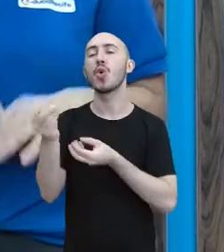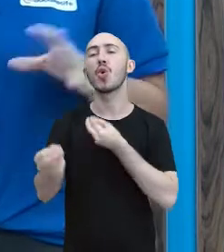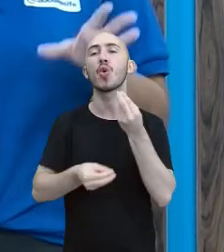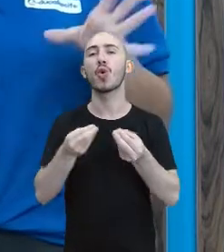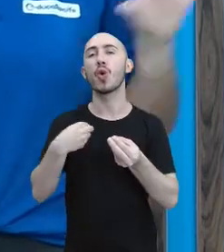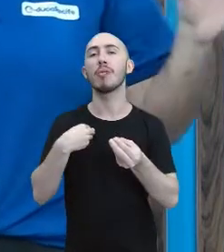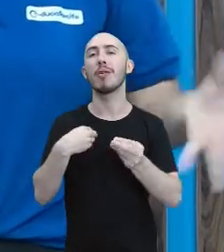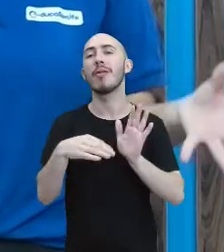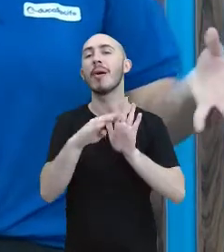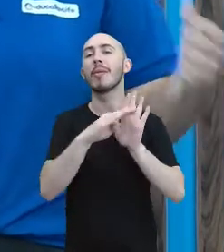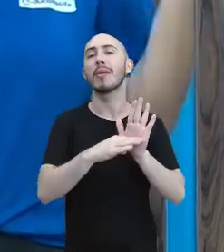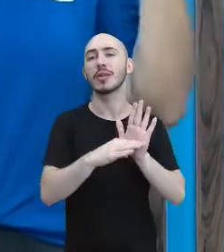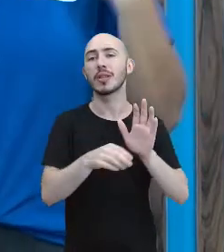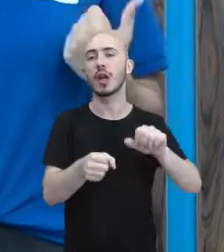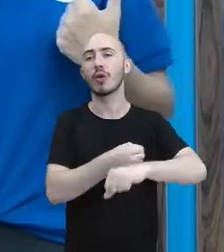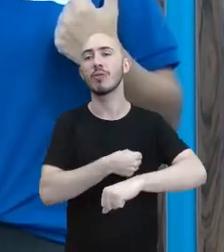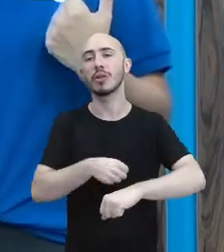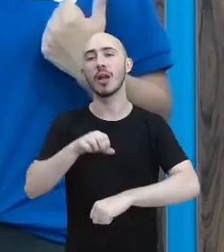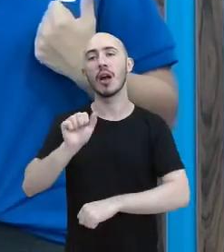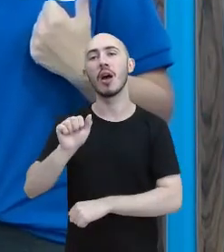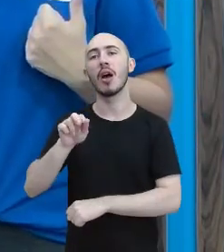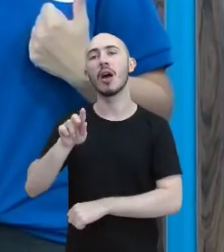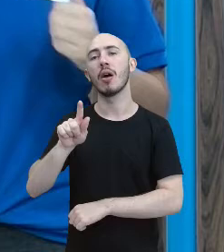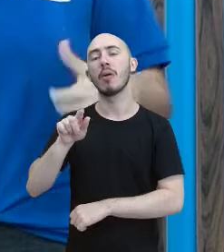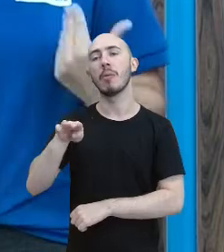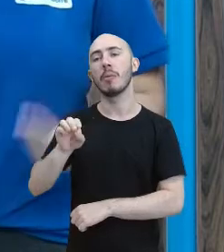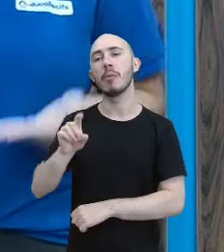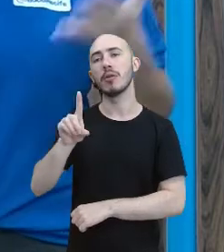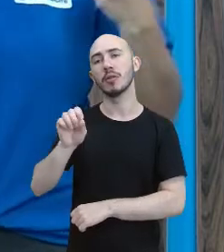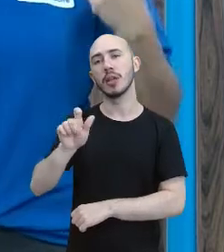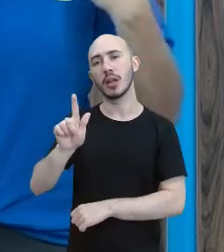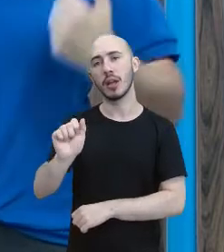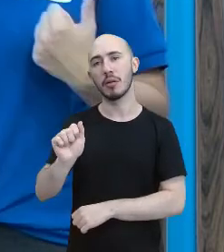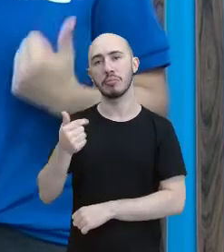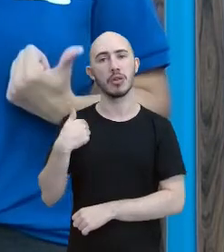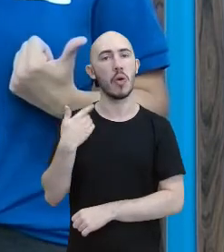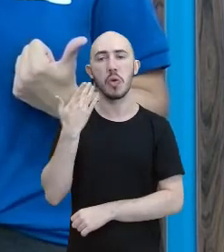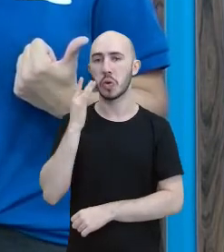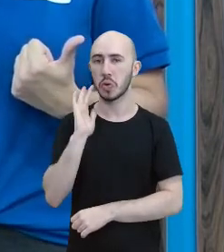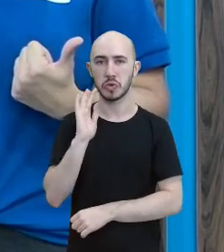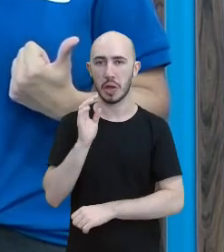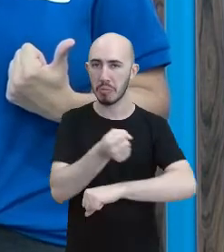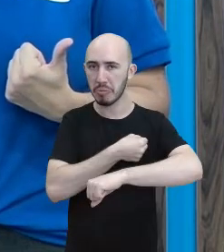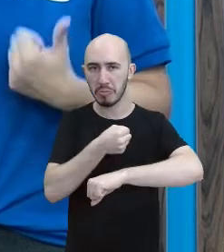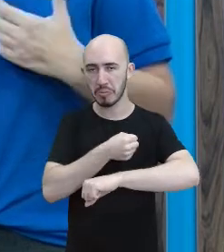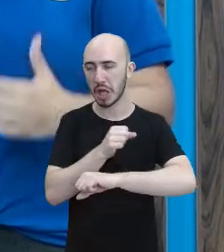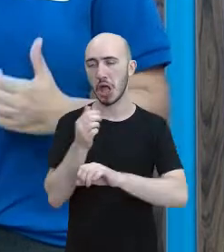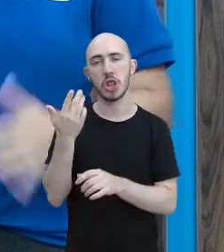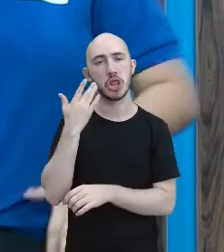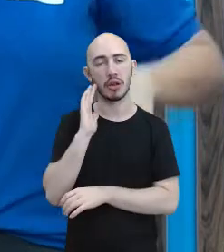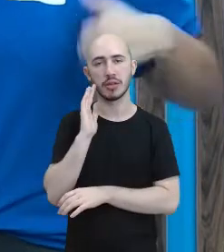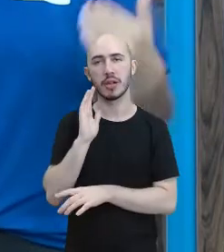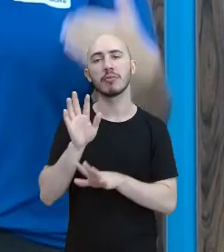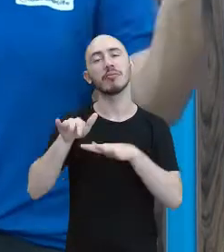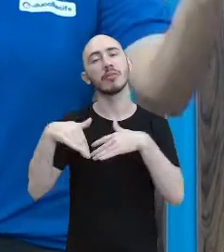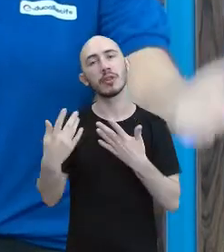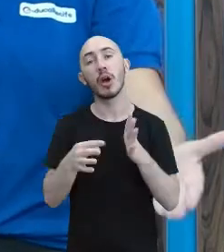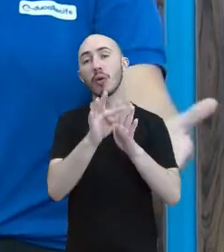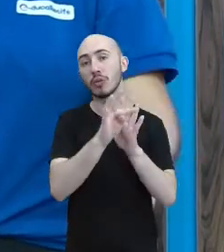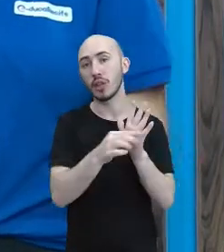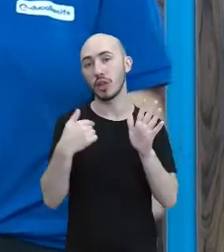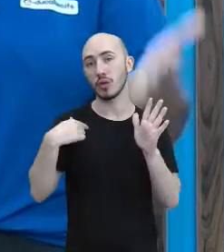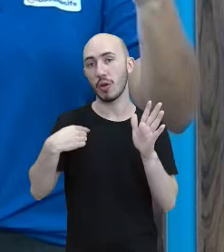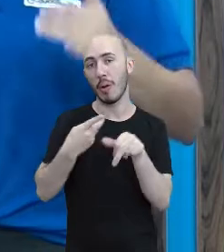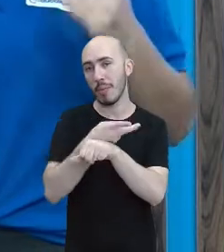uma receita de almôndega, eu não sei fazer. Então, presume-se que eu não sei fazer. Logo, o texto que eu